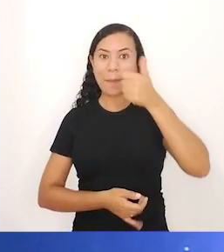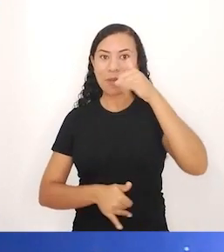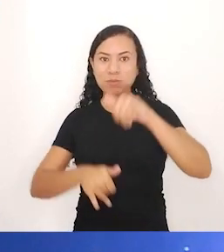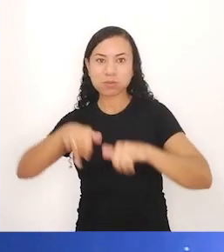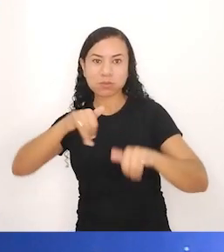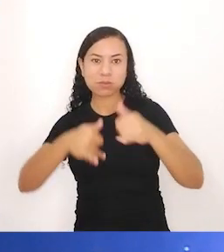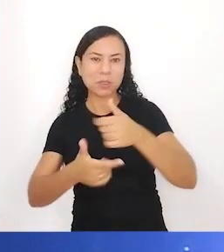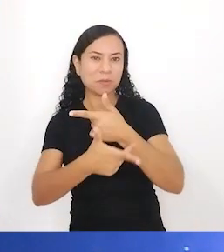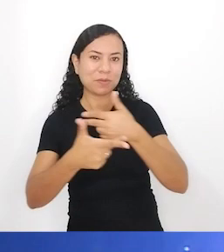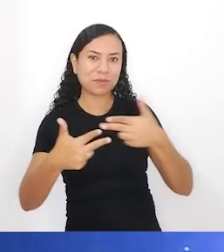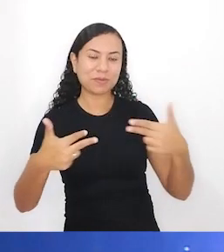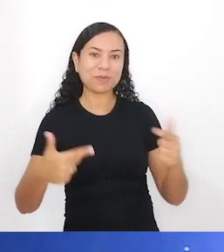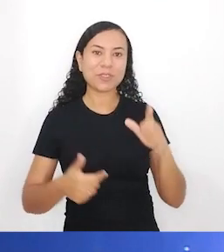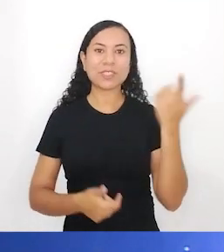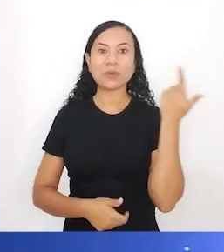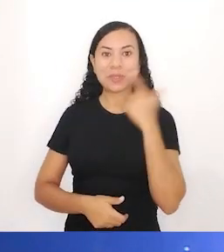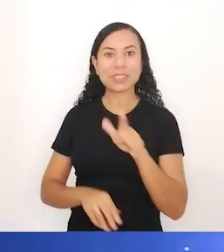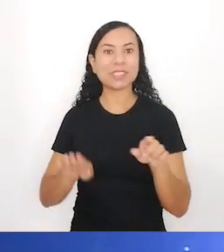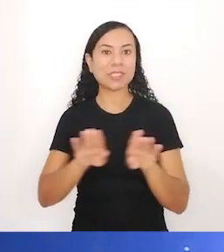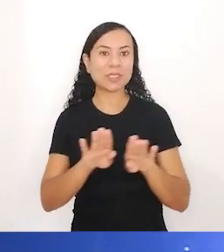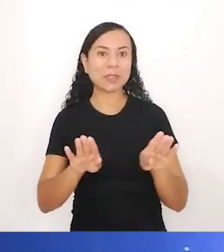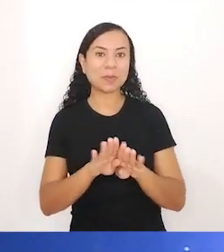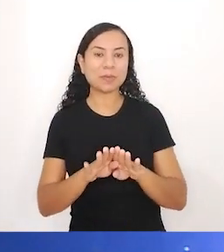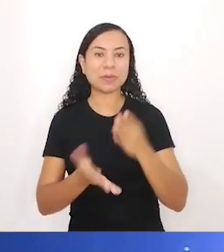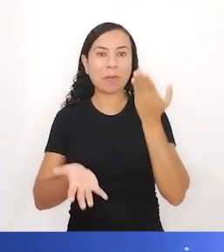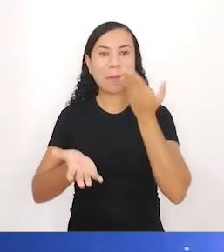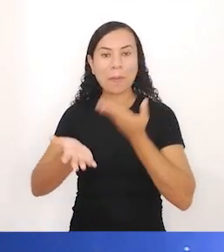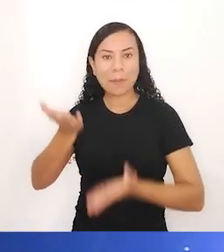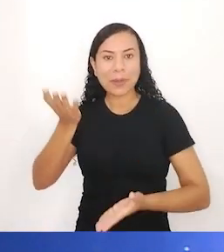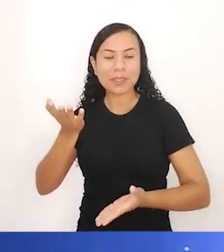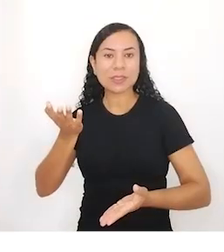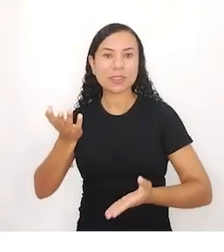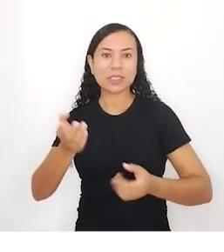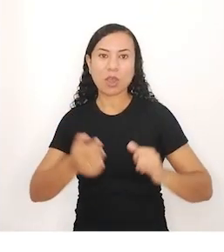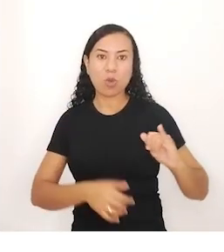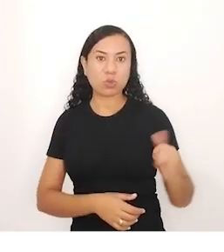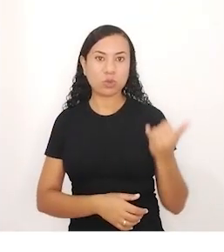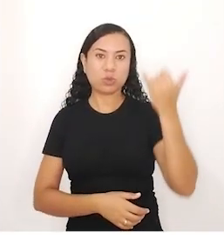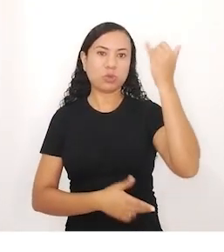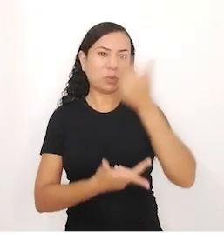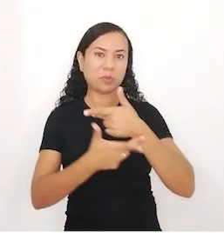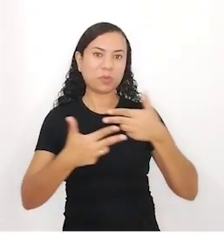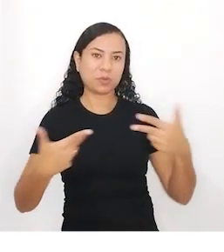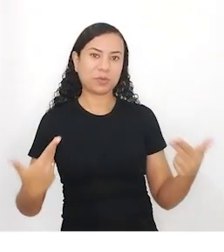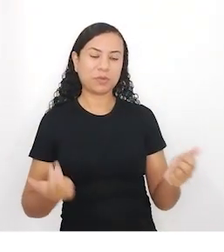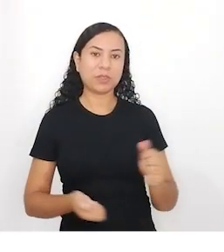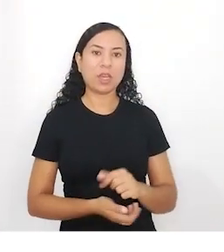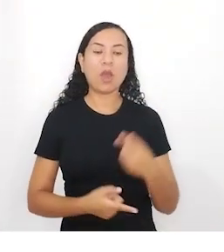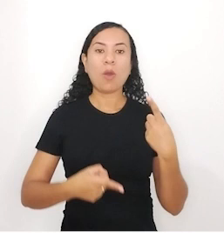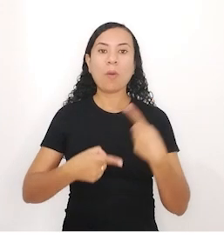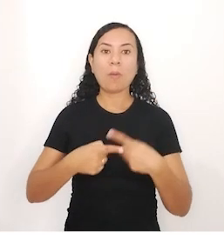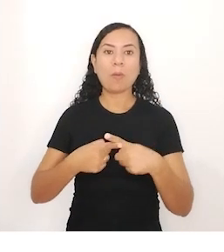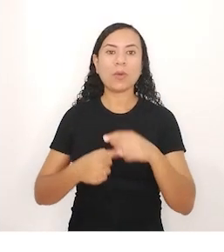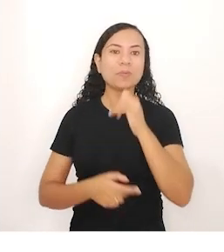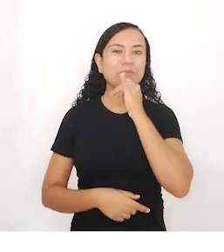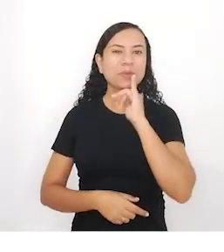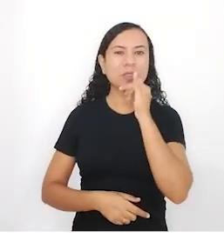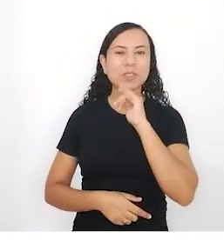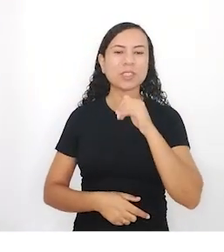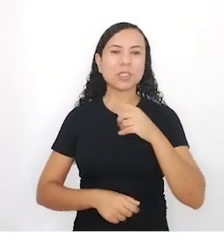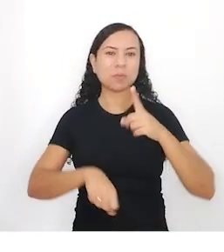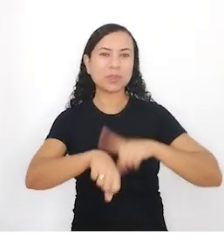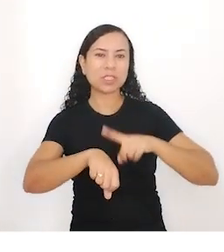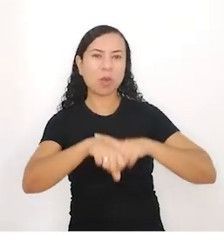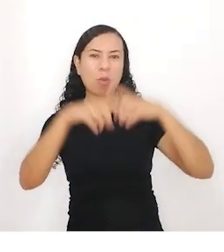produtividade, uma maior variedade, você também consegue reduzir custos. É muito comum em períodos de seca ou de intensa